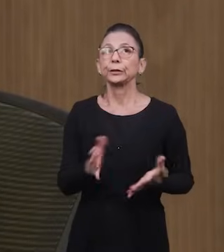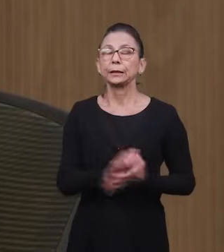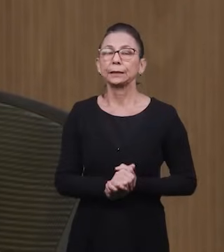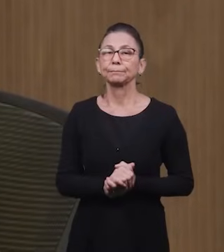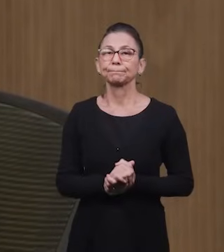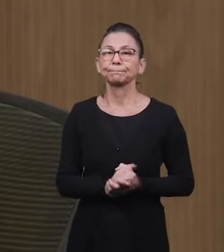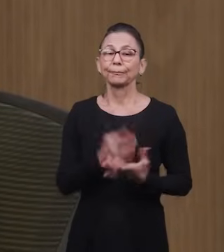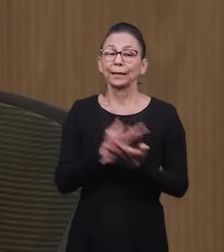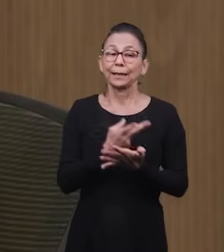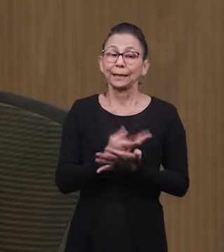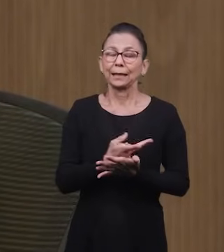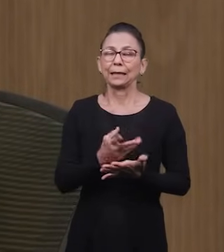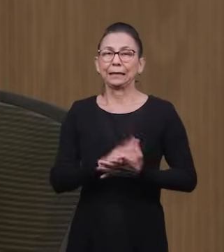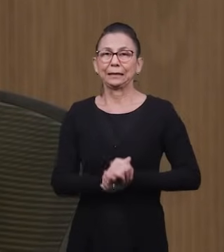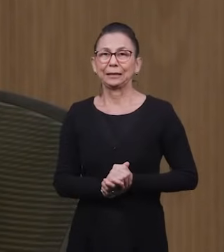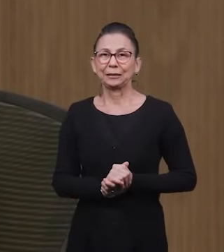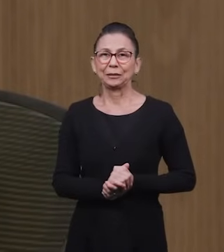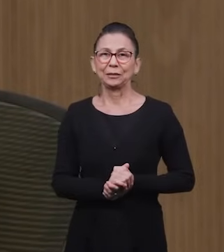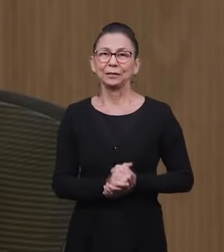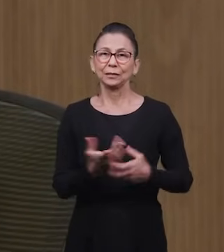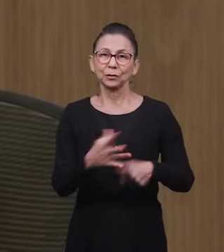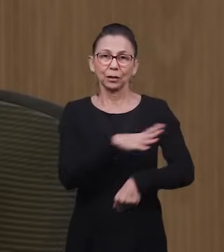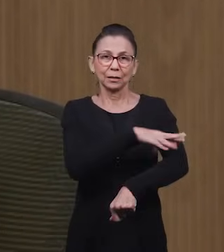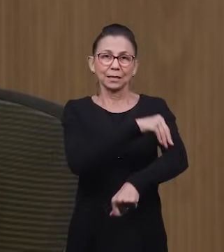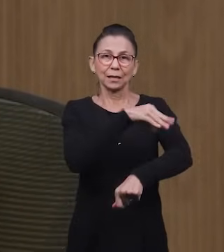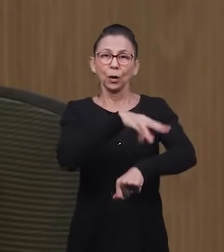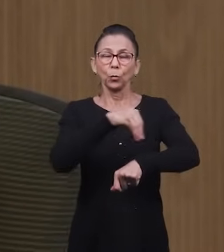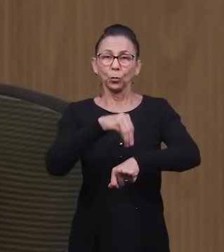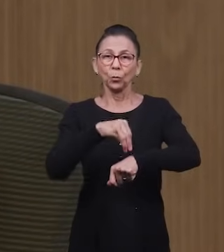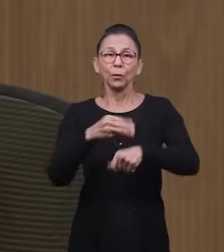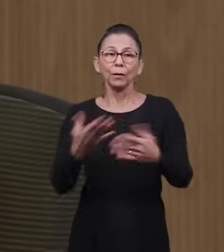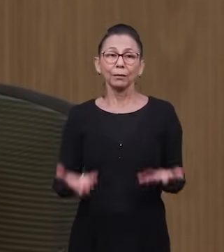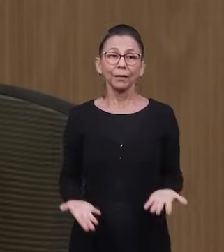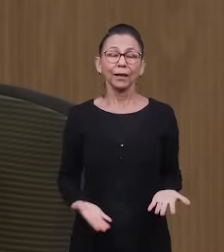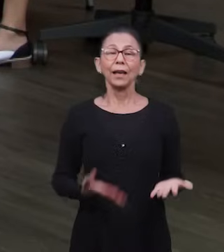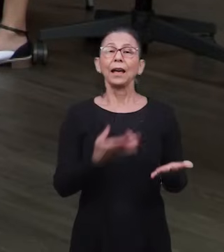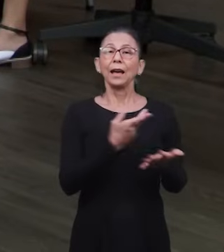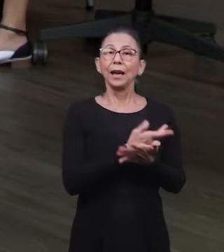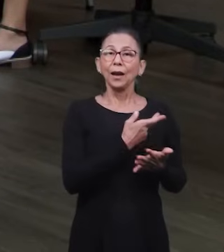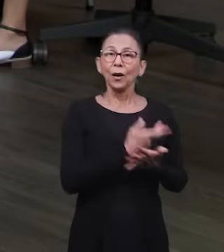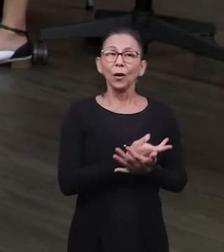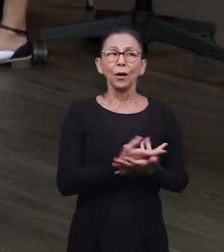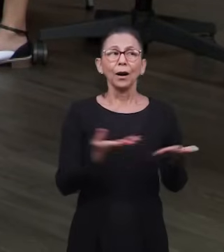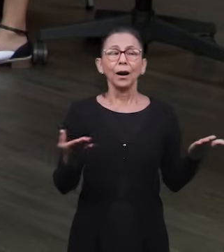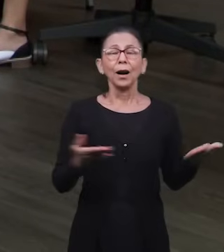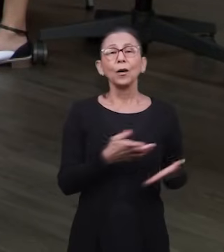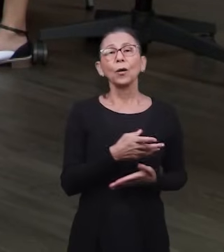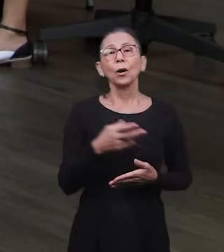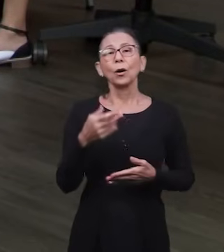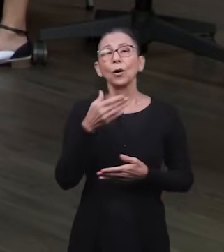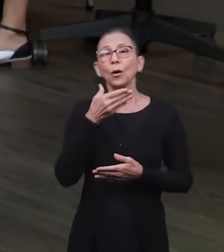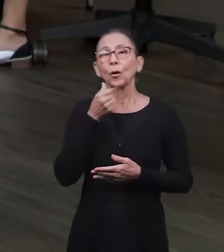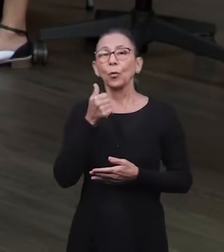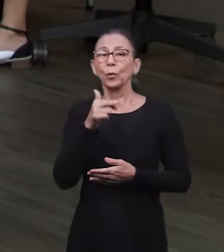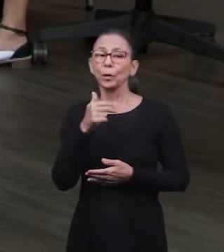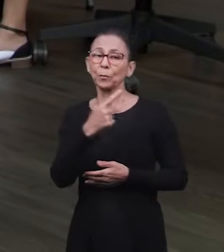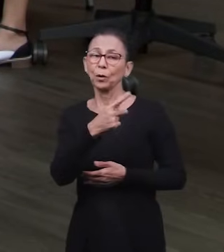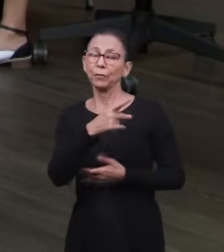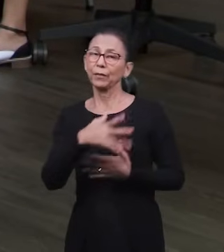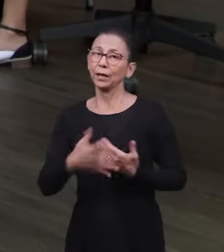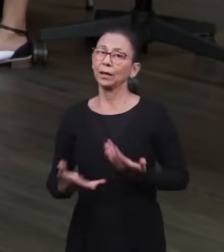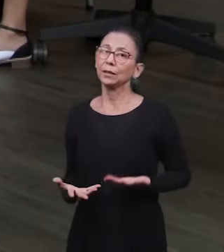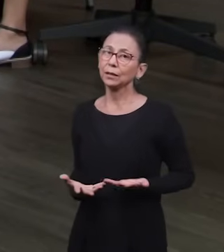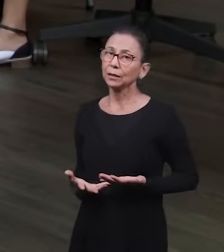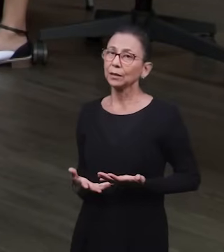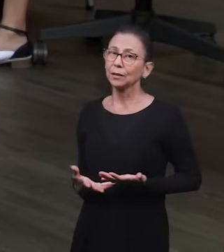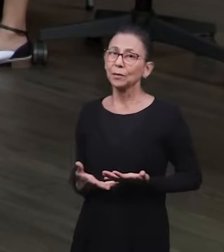feito. O que Esaú fez que eu desprezei a bênção, e agora eu vi que o meu irmão levou a bênção. Eu falei, peraí, mas eu quero essa bênção para